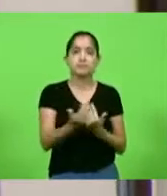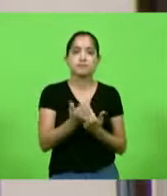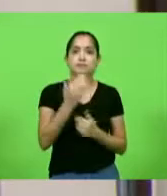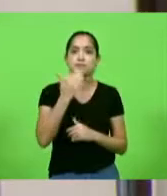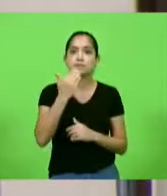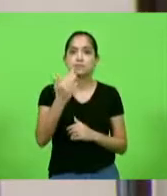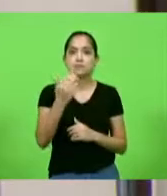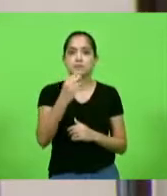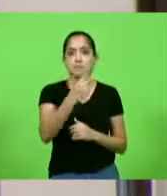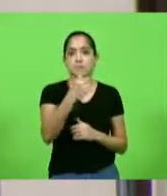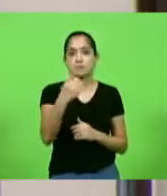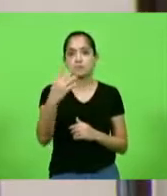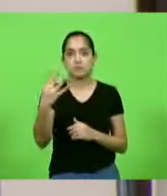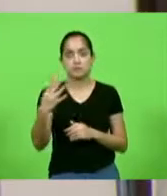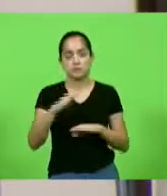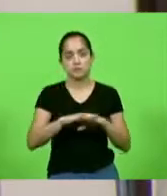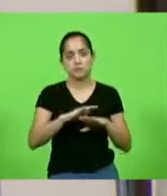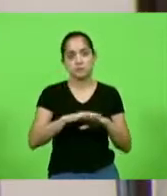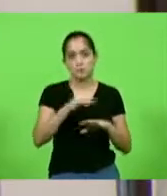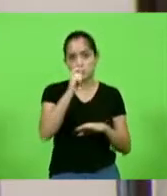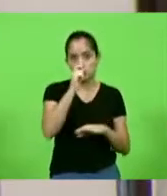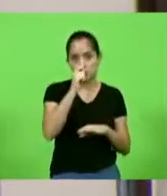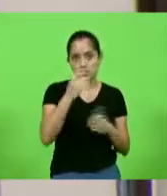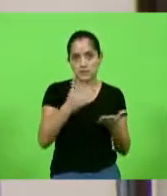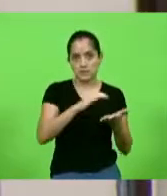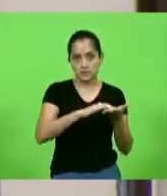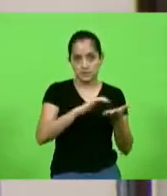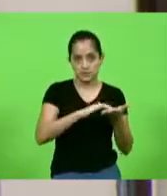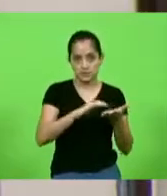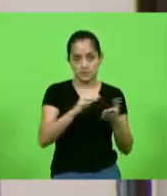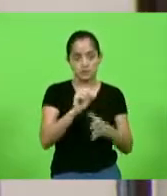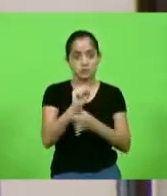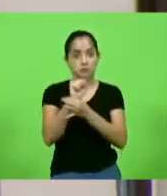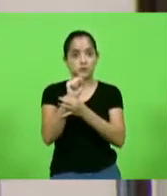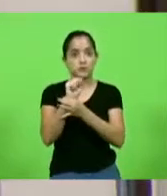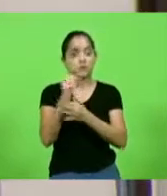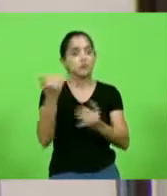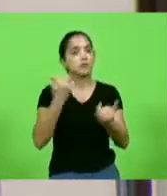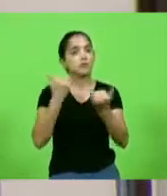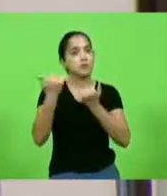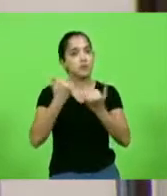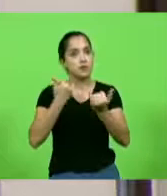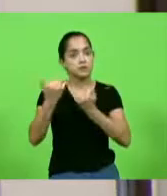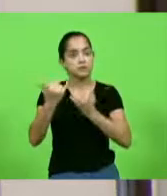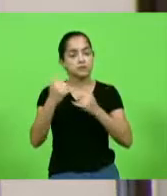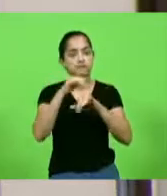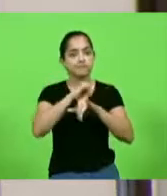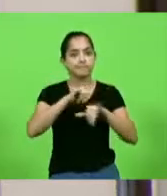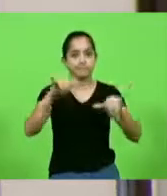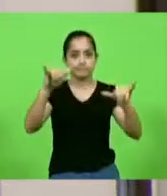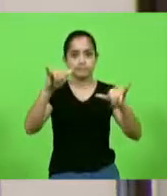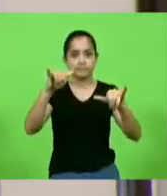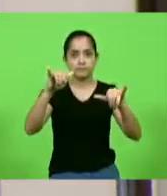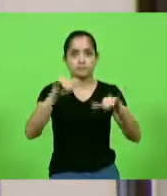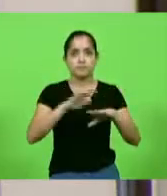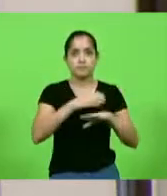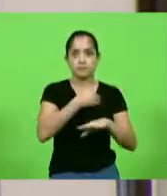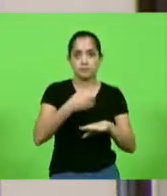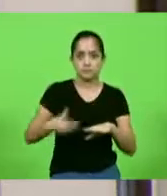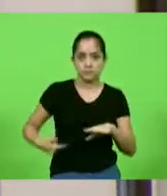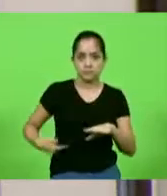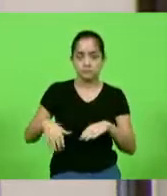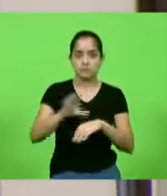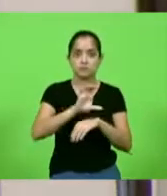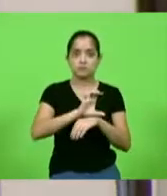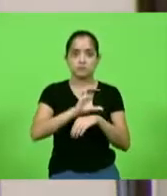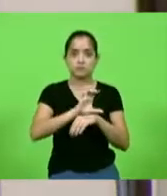informação 214, autor deputado João Amin, solicitando ao secretário de Estado da Segurança informações acerca do anúncio feito por parte do governo do Estado